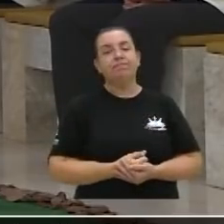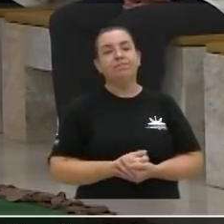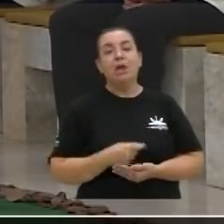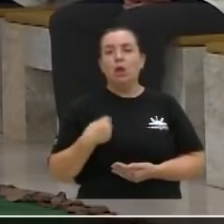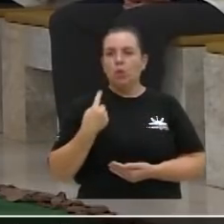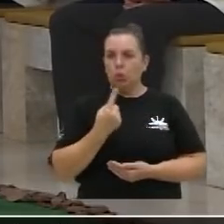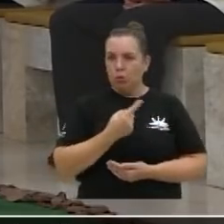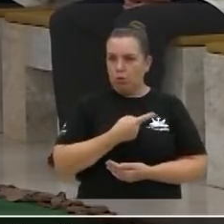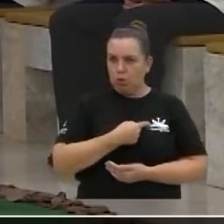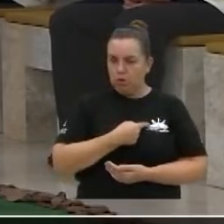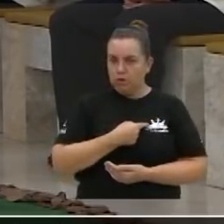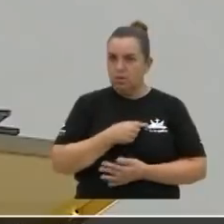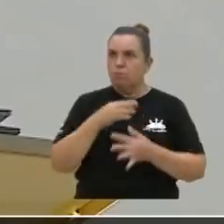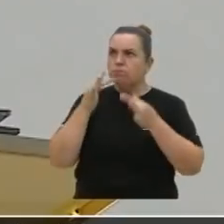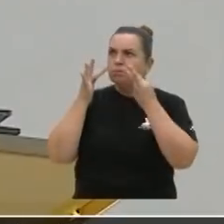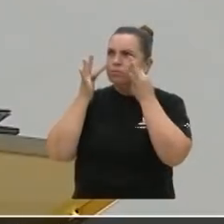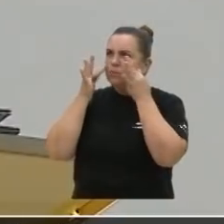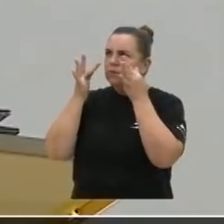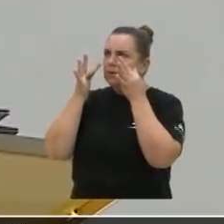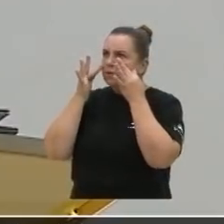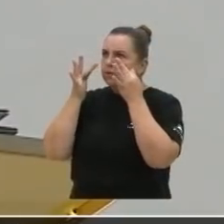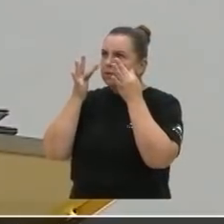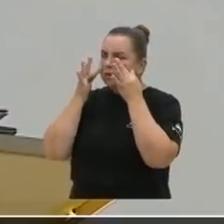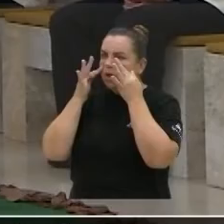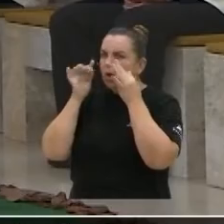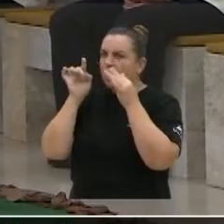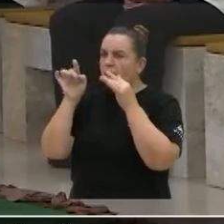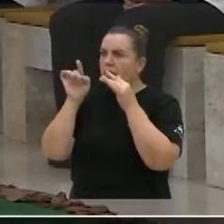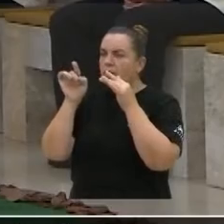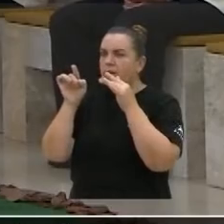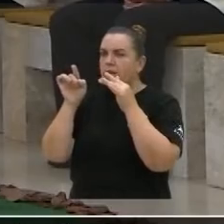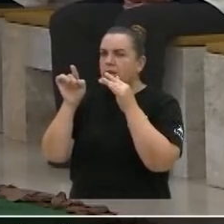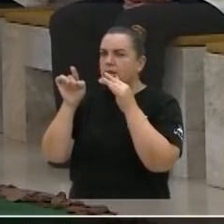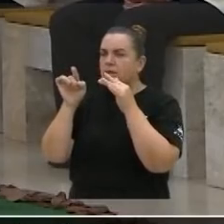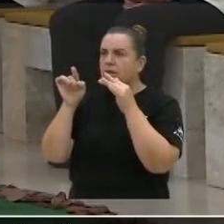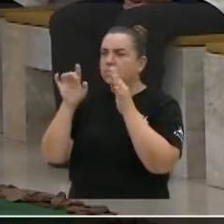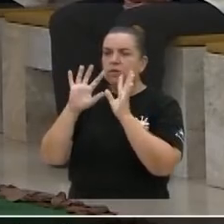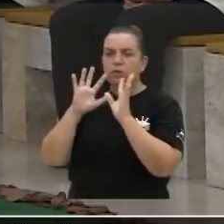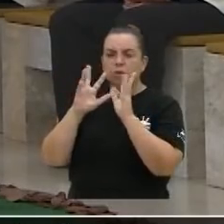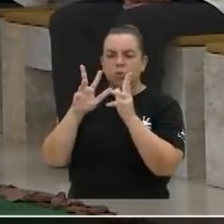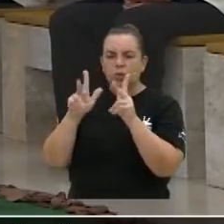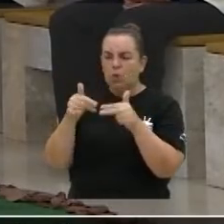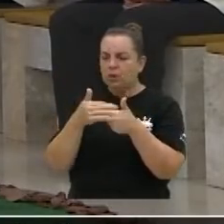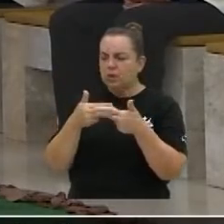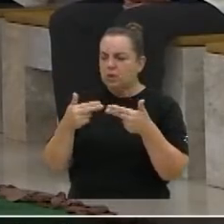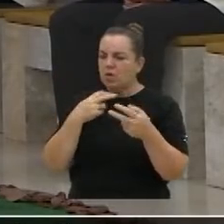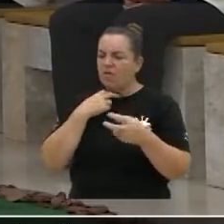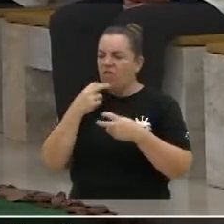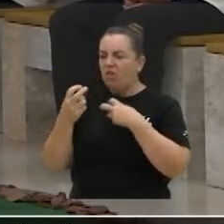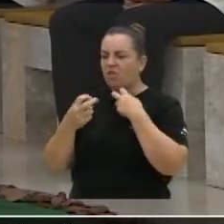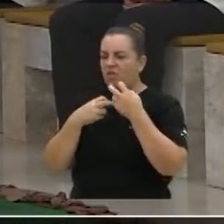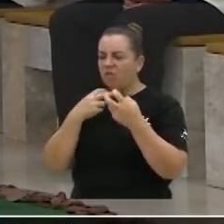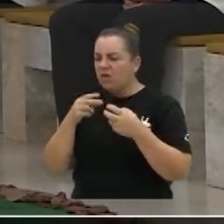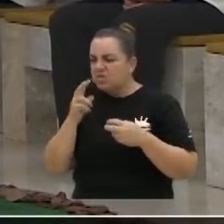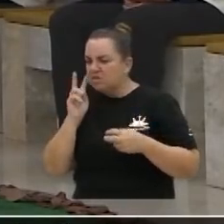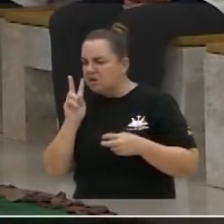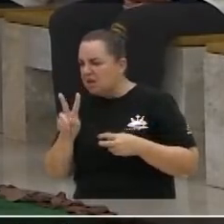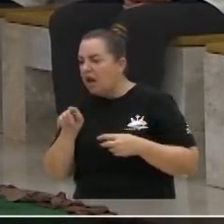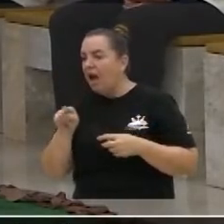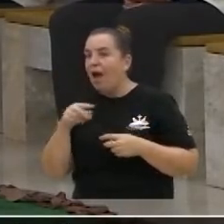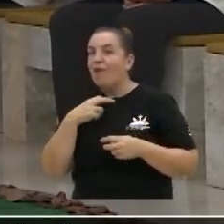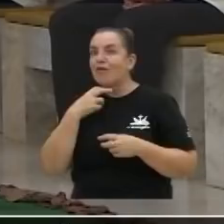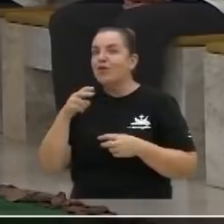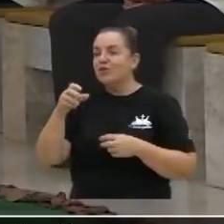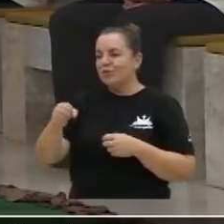Estamos atentos para, no meio de tantas vozes, identificar a voz